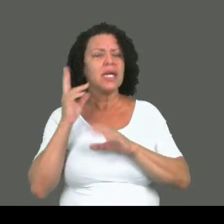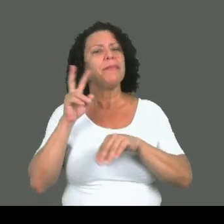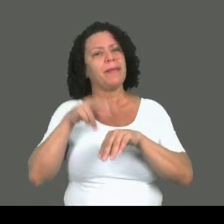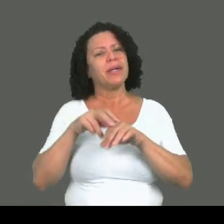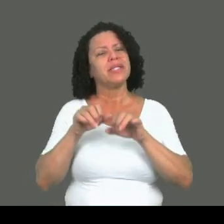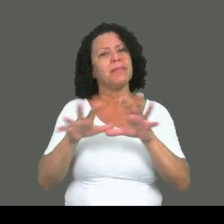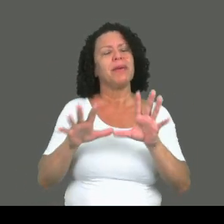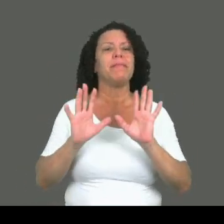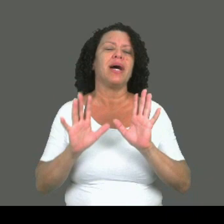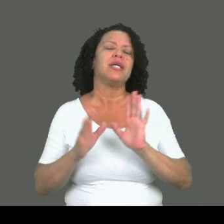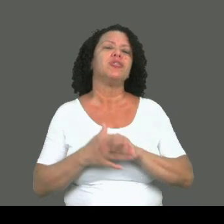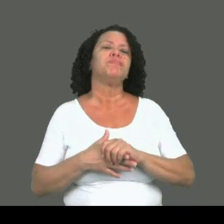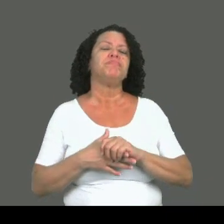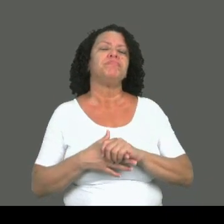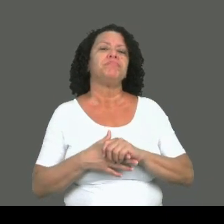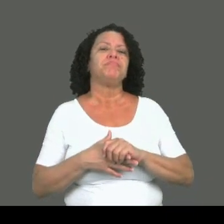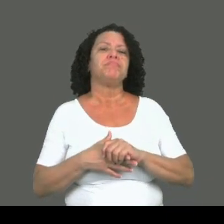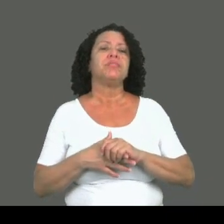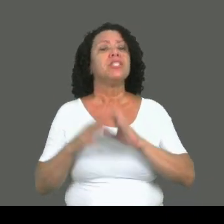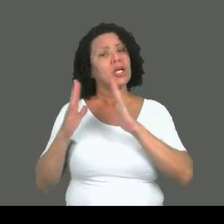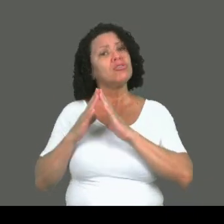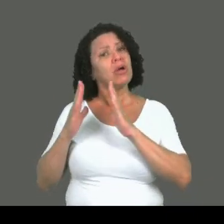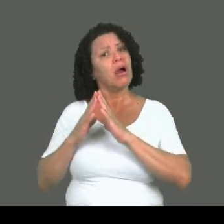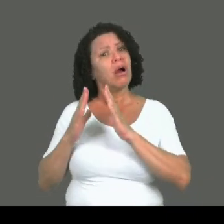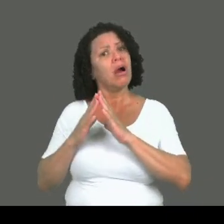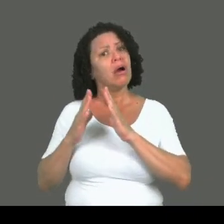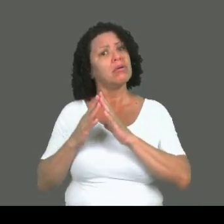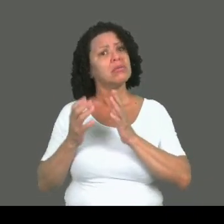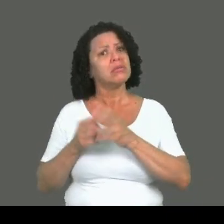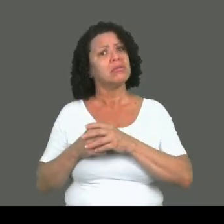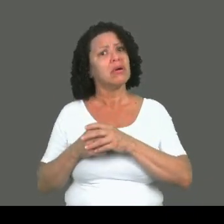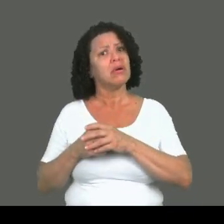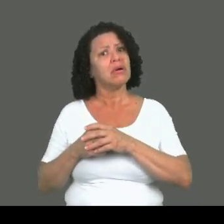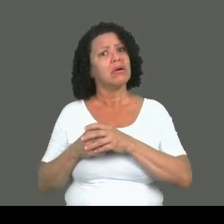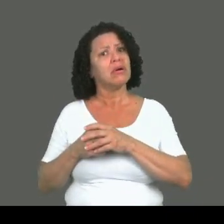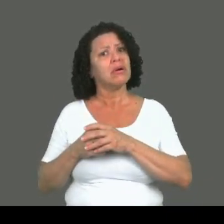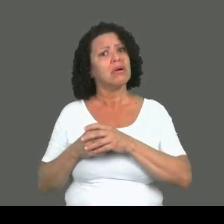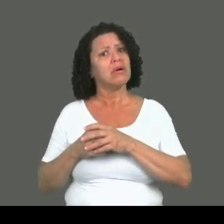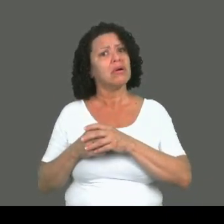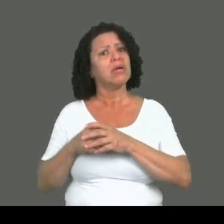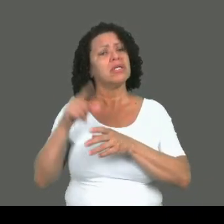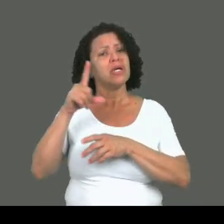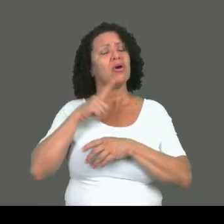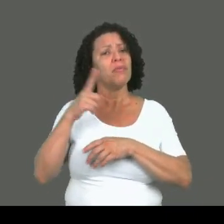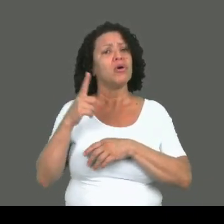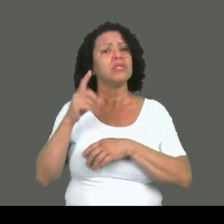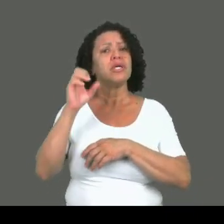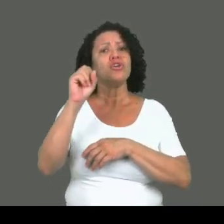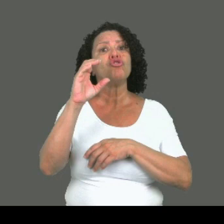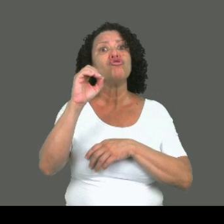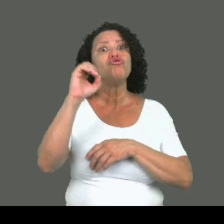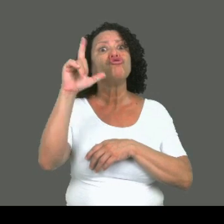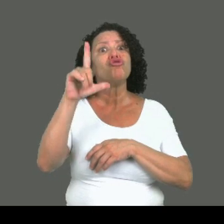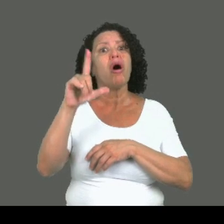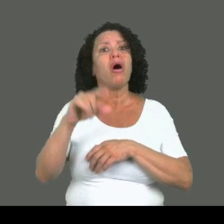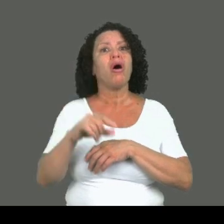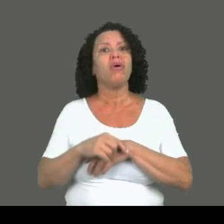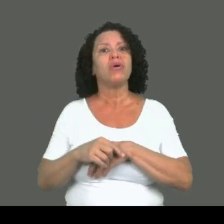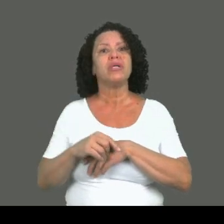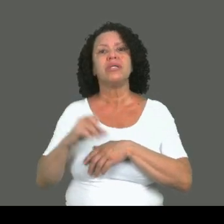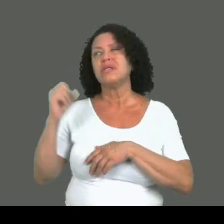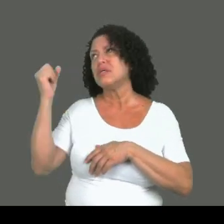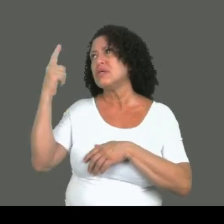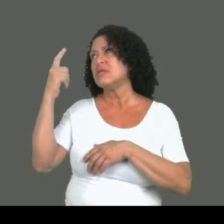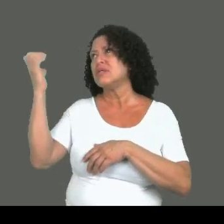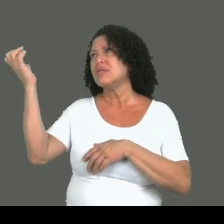mais. Então, dentro de casa mesmo, se tiver uma brechinha de sol, se você pudesse fazer isso durante o dia, tiver uma brechinha de